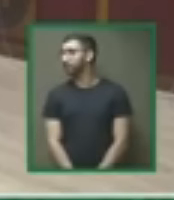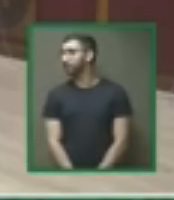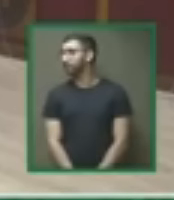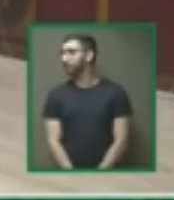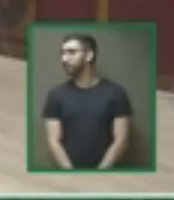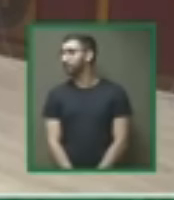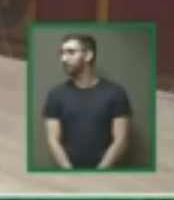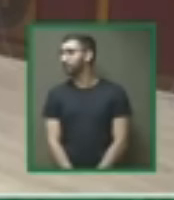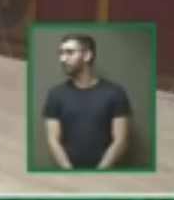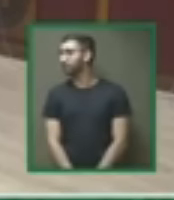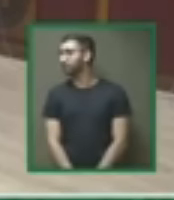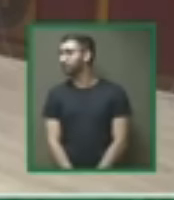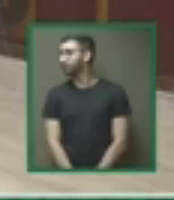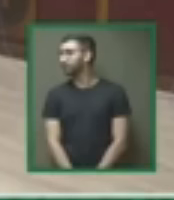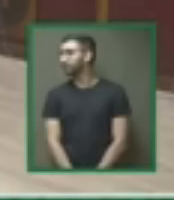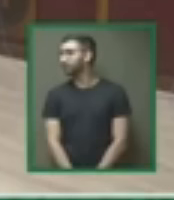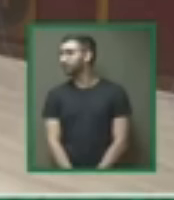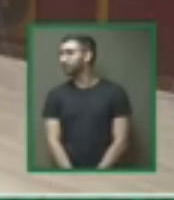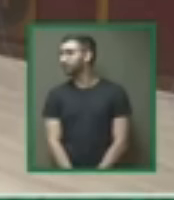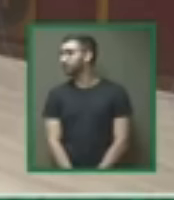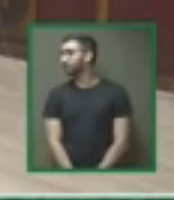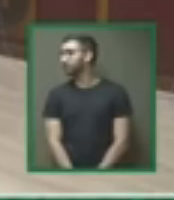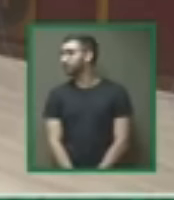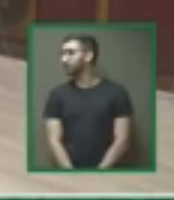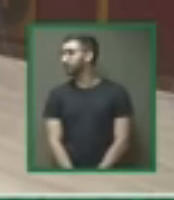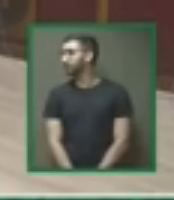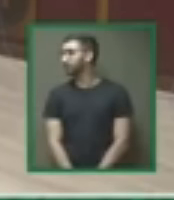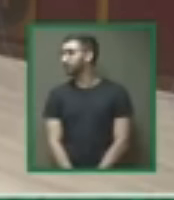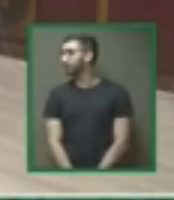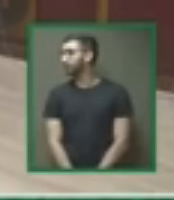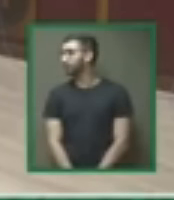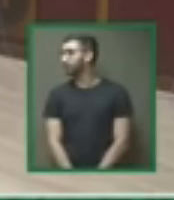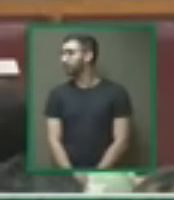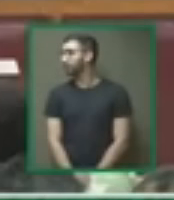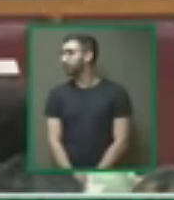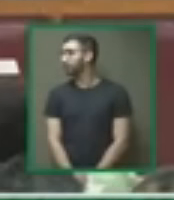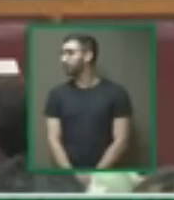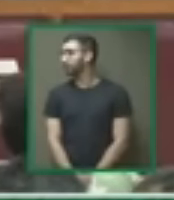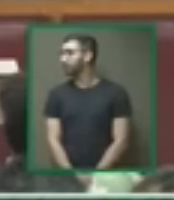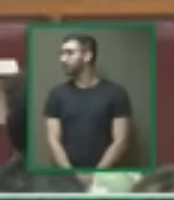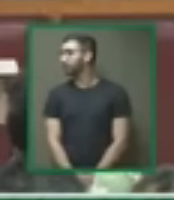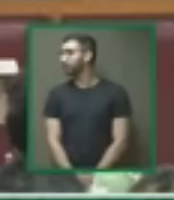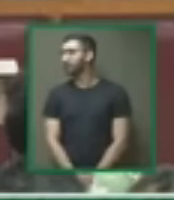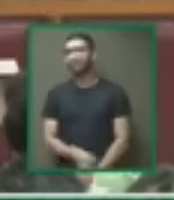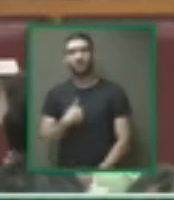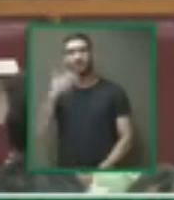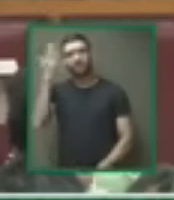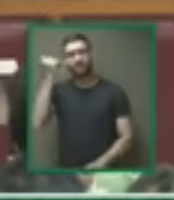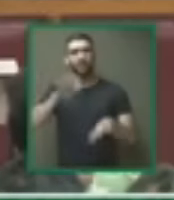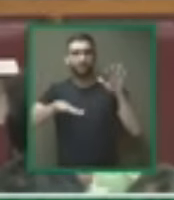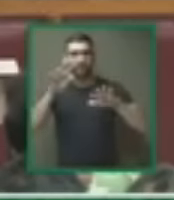Novamente, eu peço que se tiver algum jurado que já queira ir adiantando as suas perguntas, tá? Eu sei que, às vezes, a pergunta